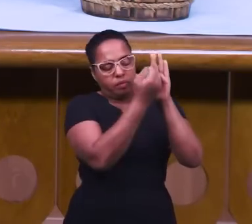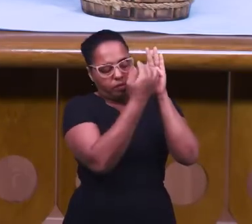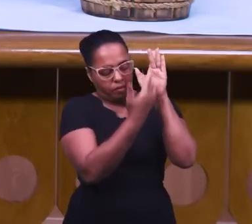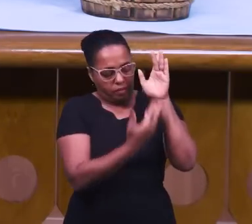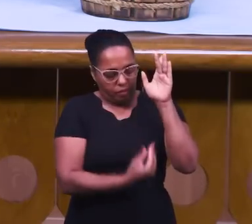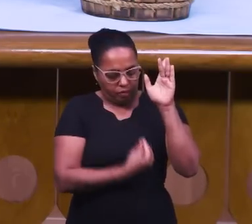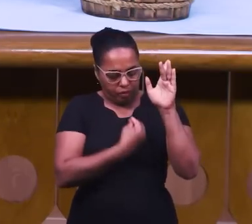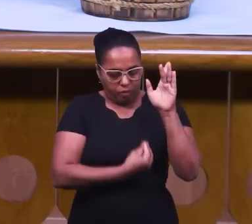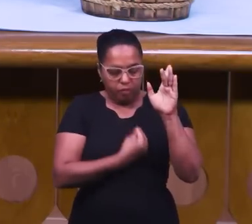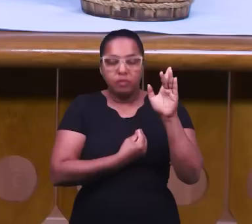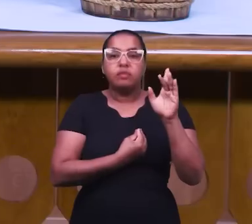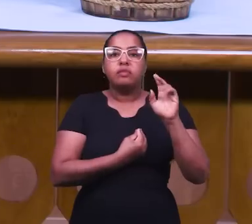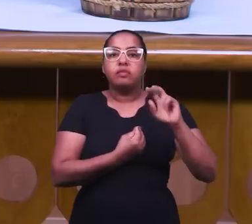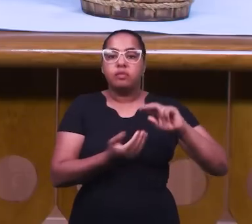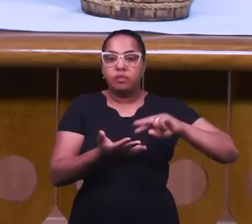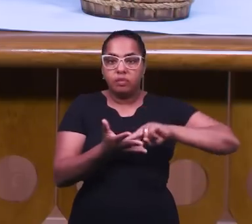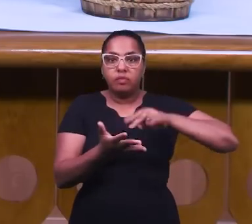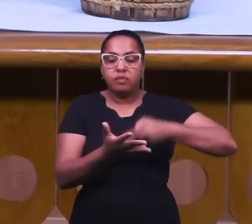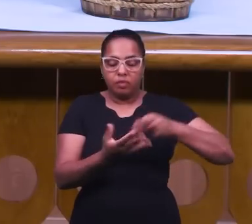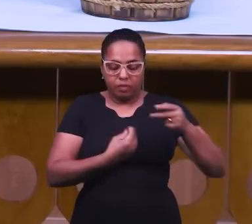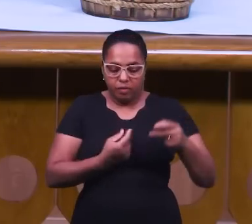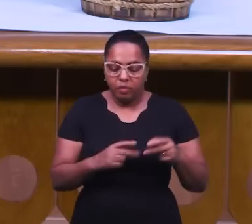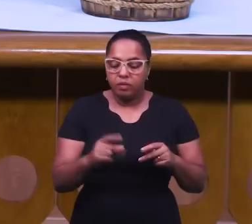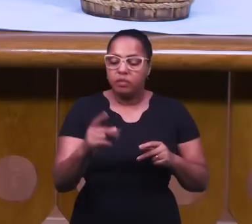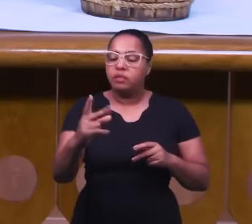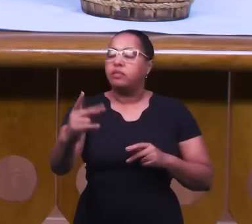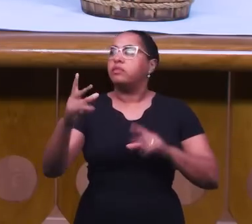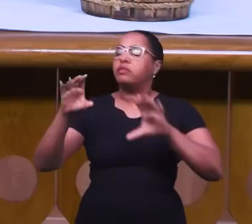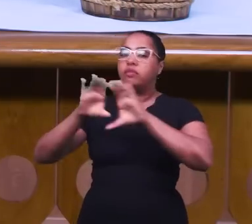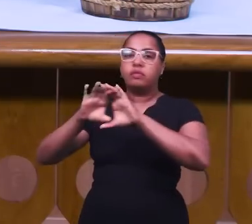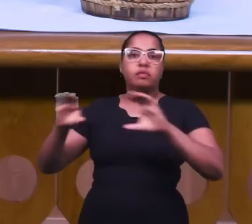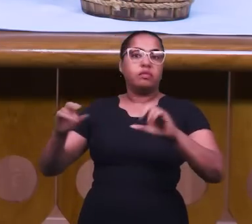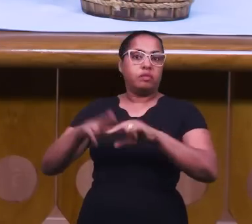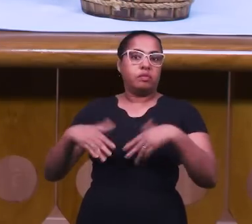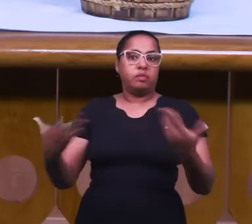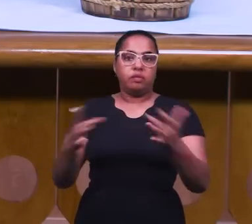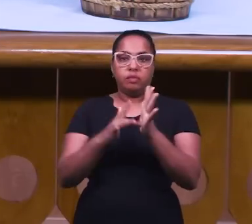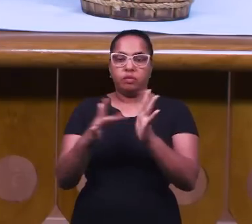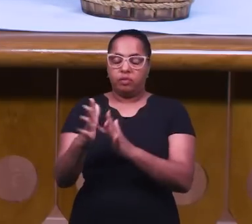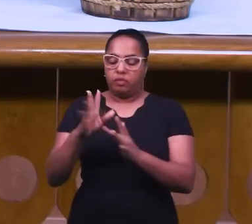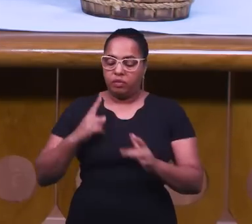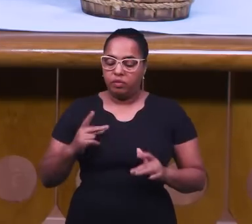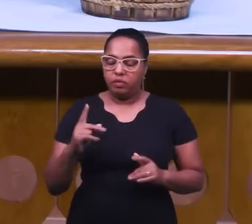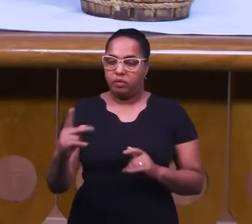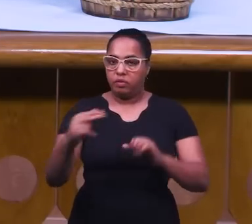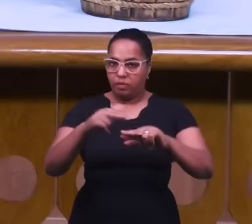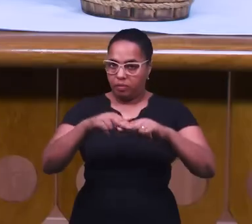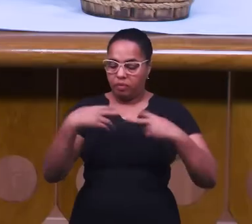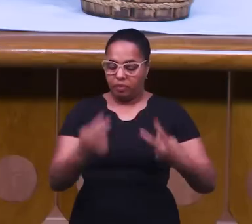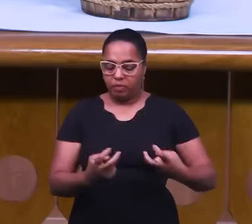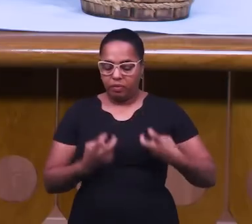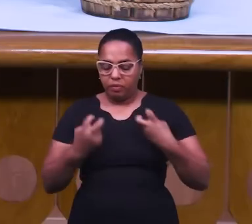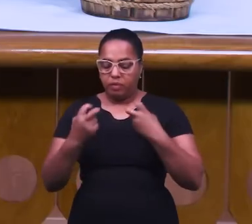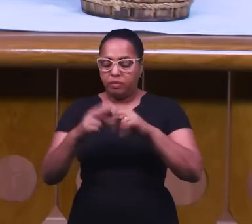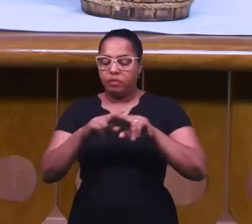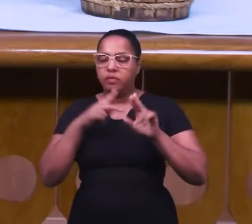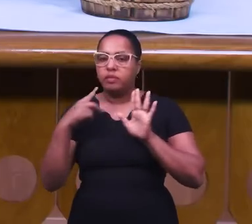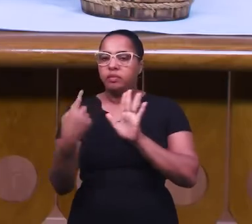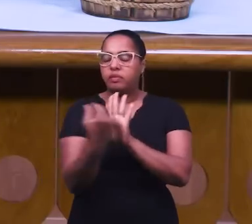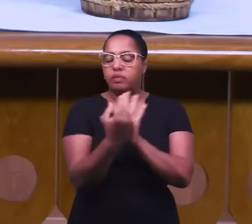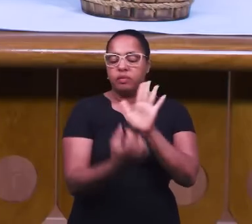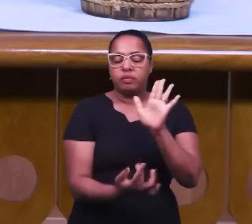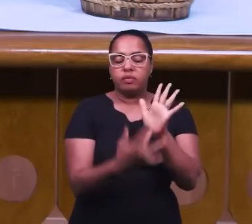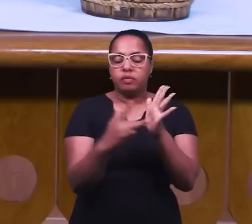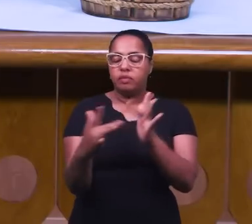da vida, beber da eternidade. Por quê? Porque Jesus é eterno. E é por isso que quando nós clamamos pelo sangue de